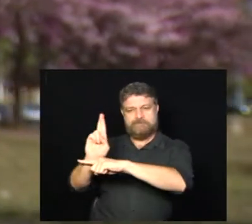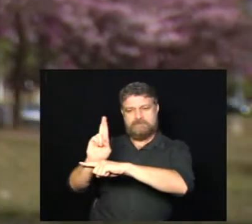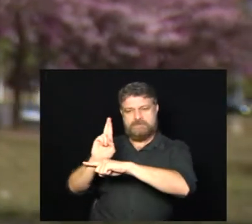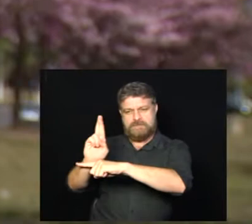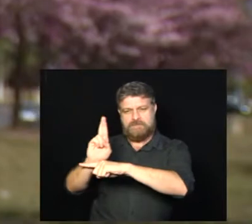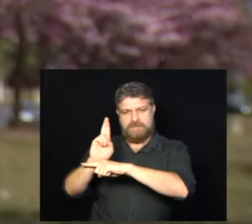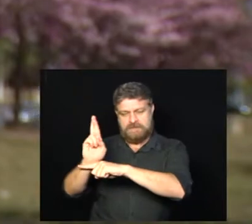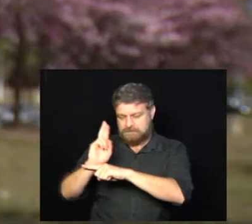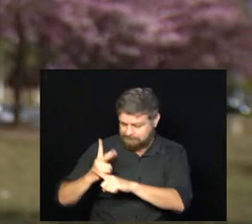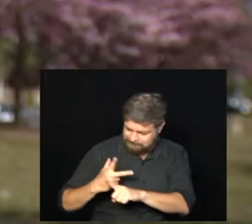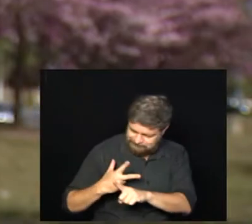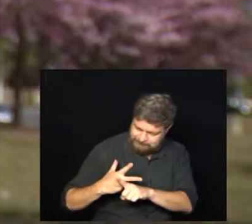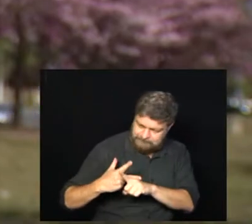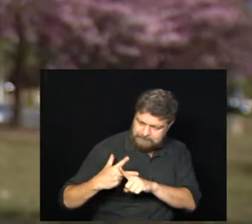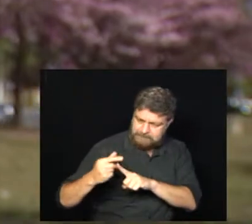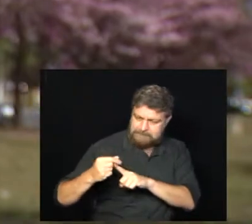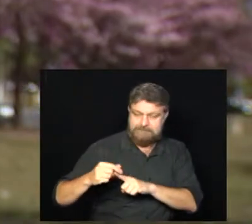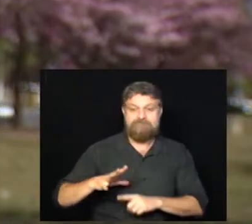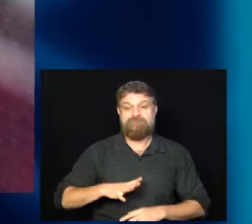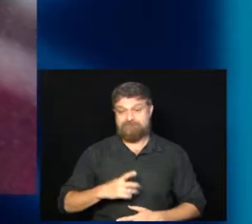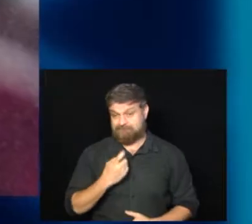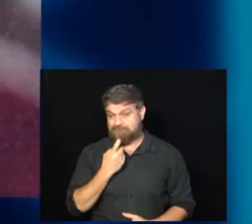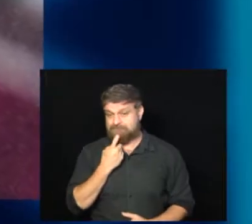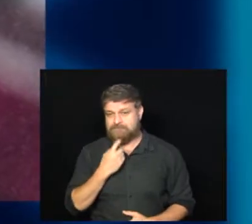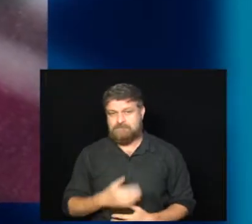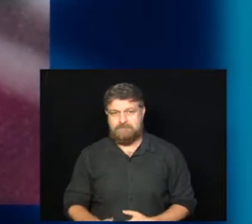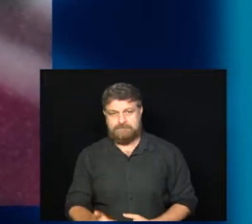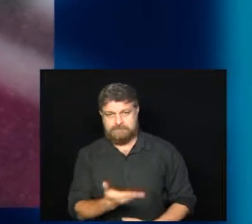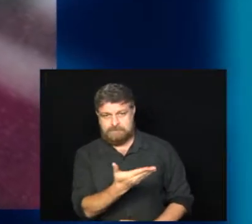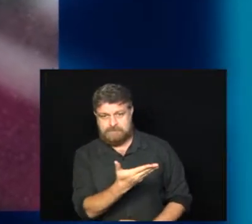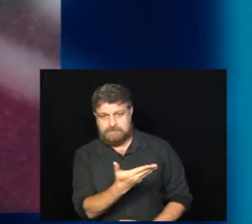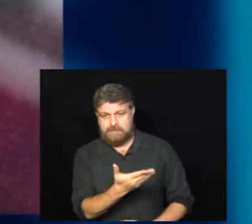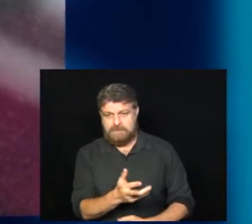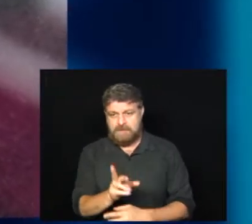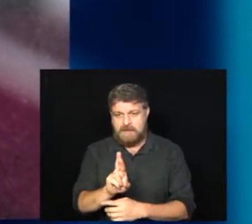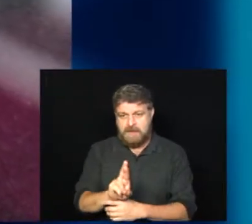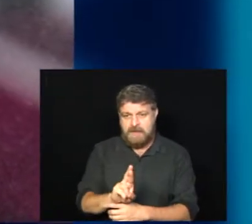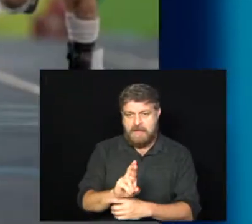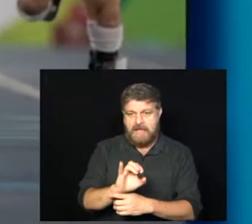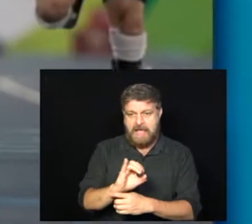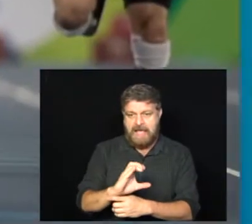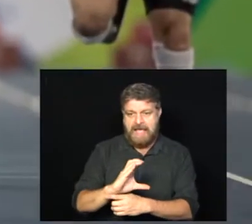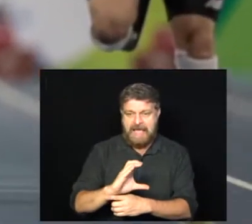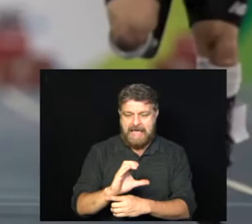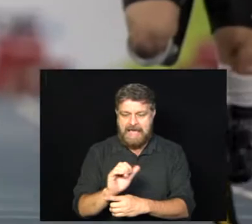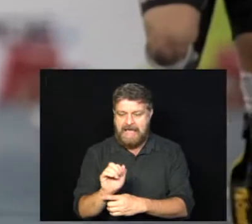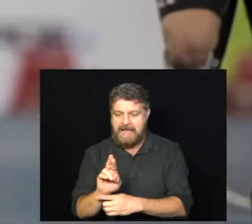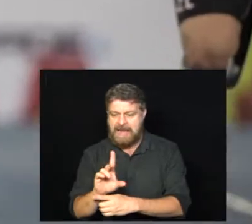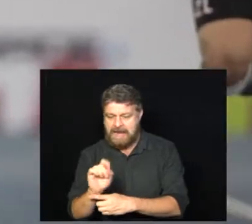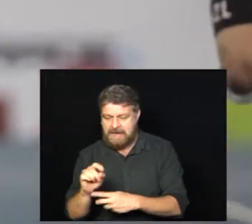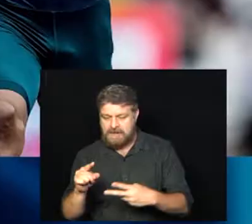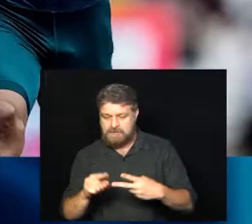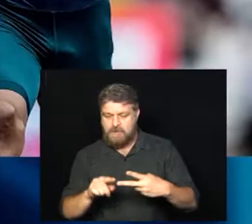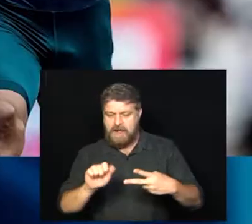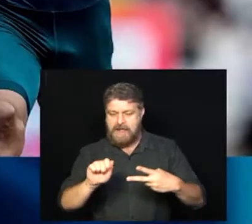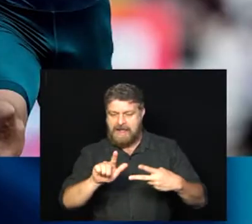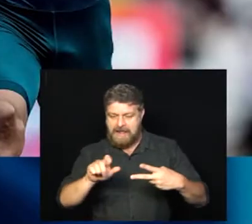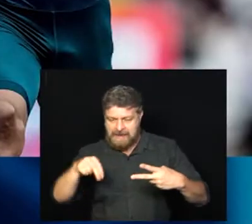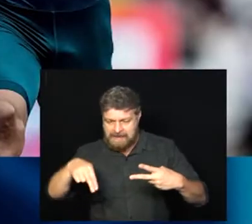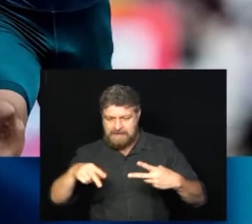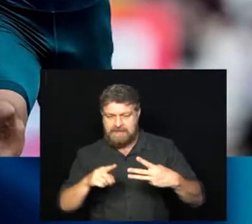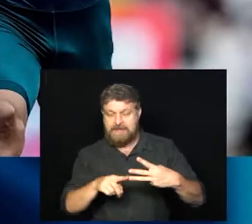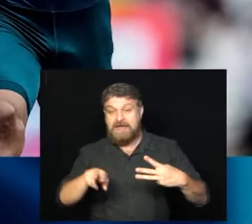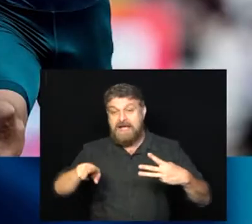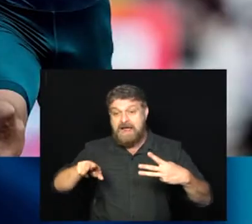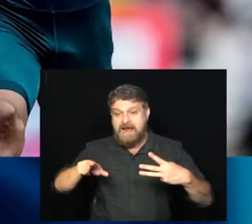uma conquista aqui de Campinas. Ricardo Gomes de Mendonça, Alan Fonteles e os